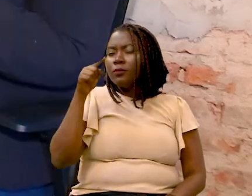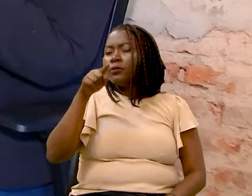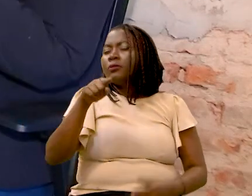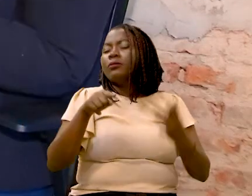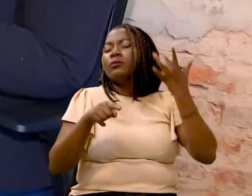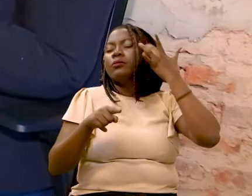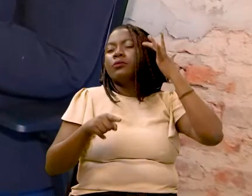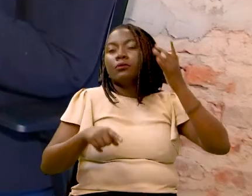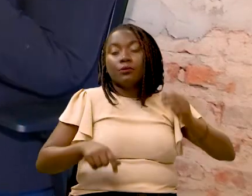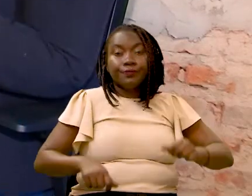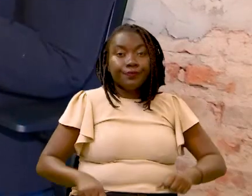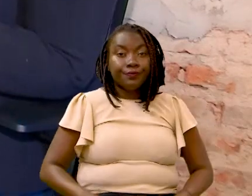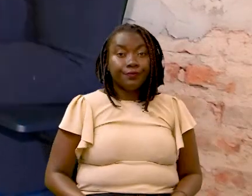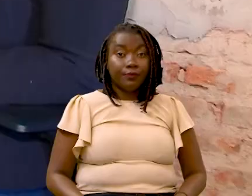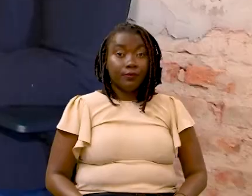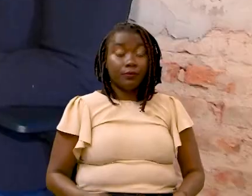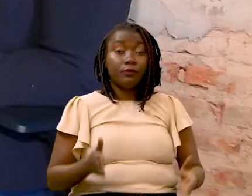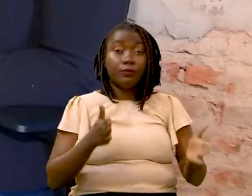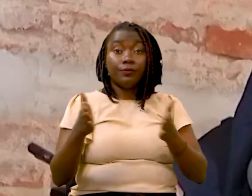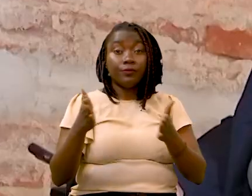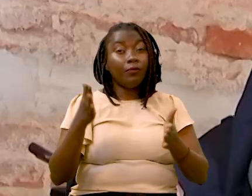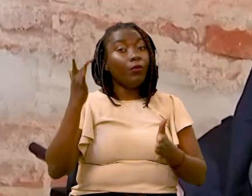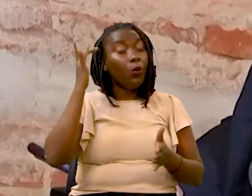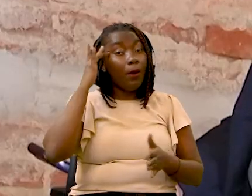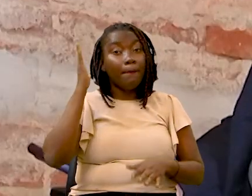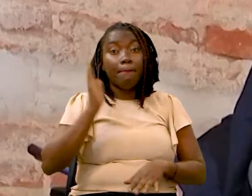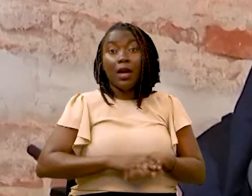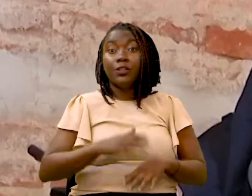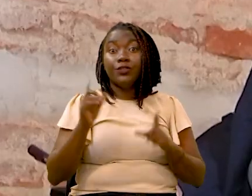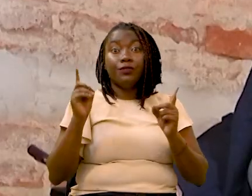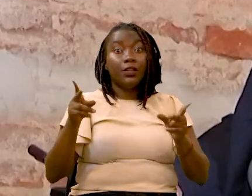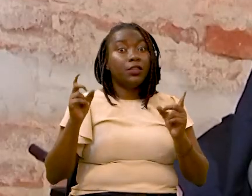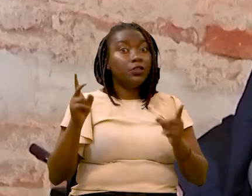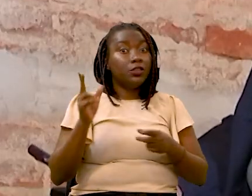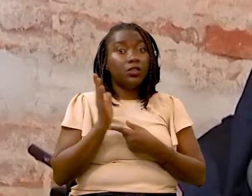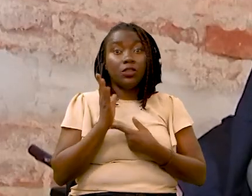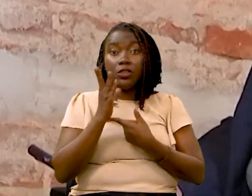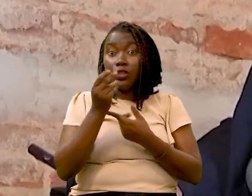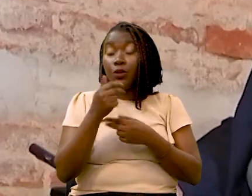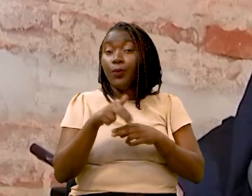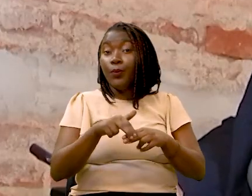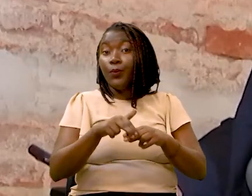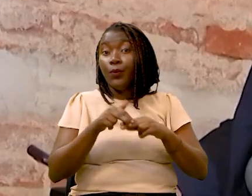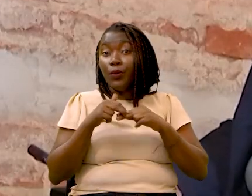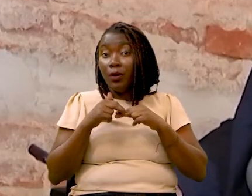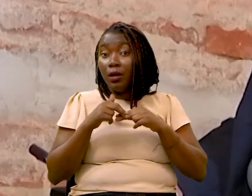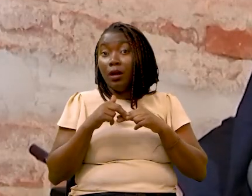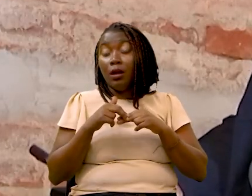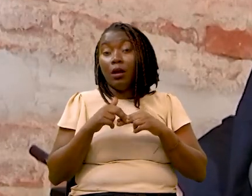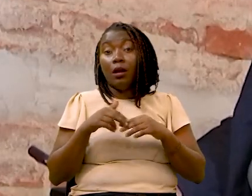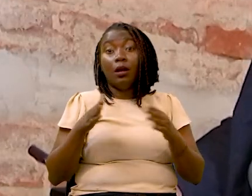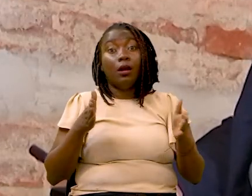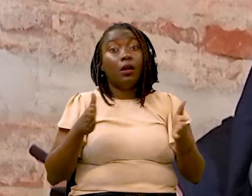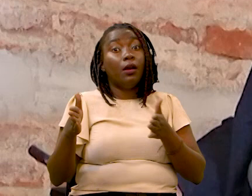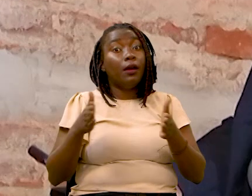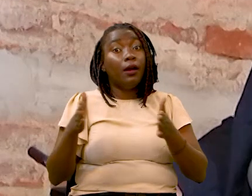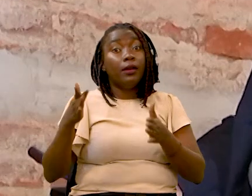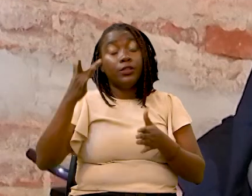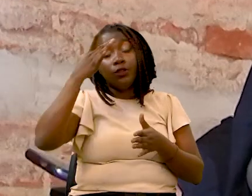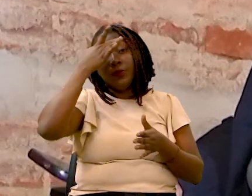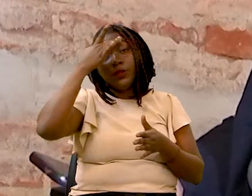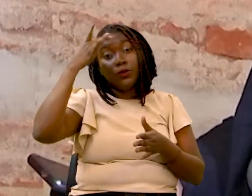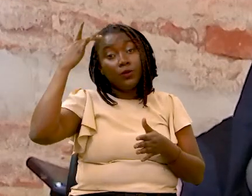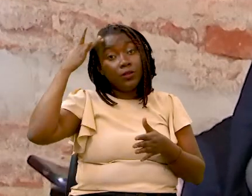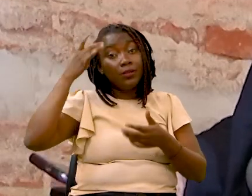2020. Para você, como foi? Foi o período que eu acho que eu mais vendi arte, porque foi